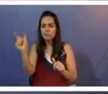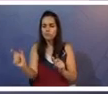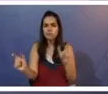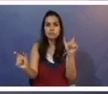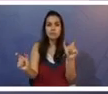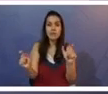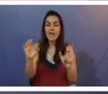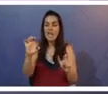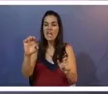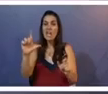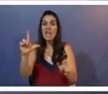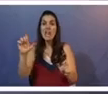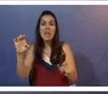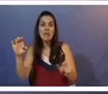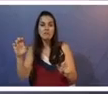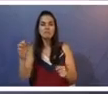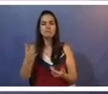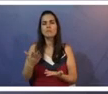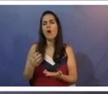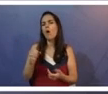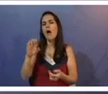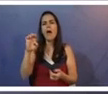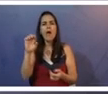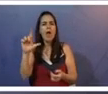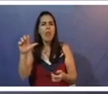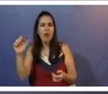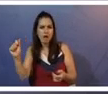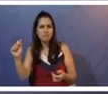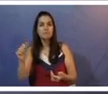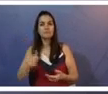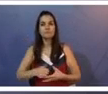ela, ok?